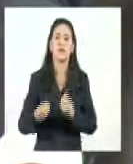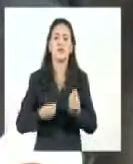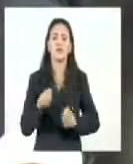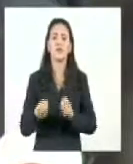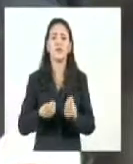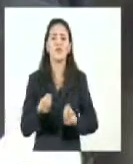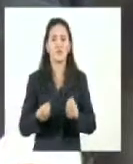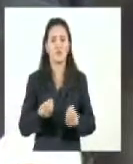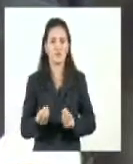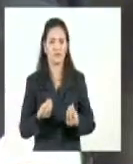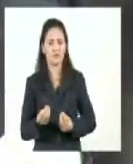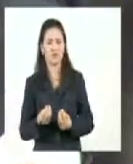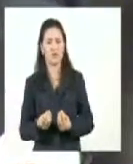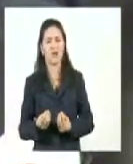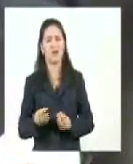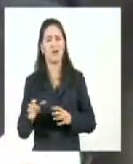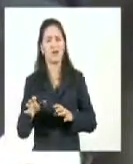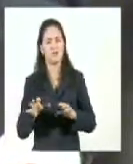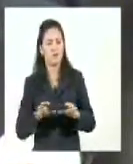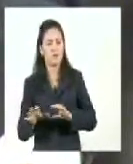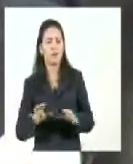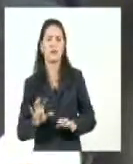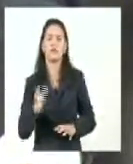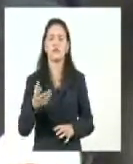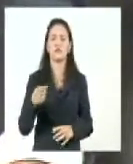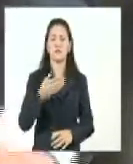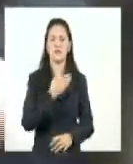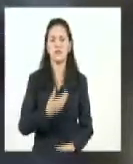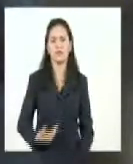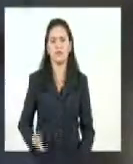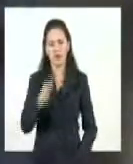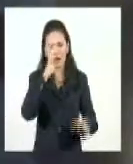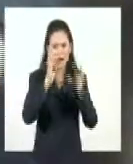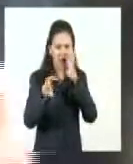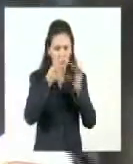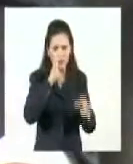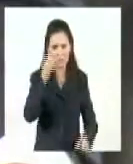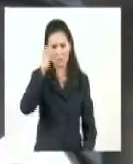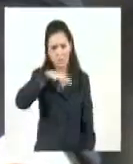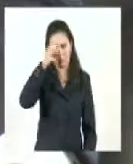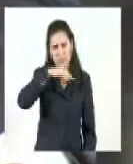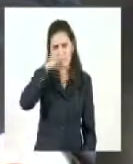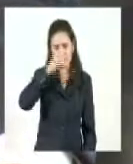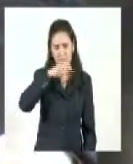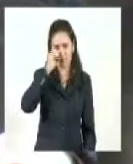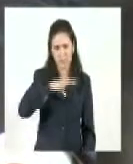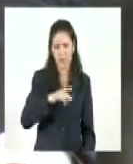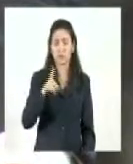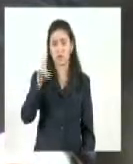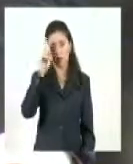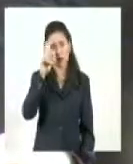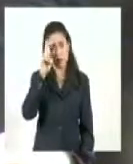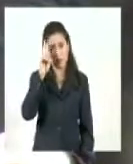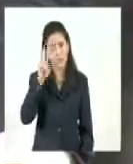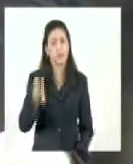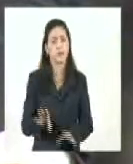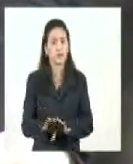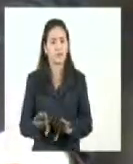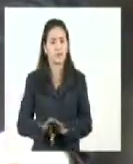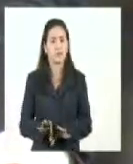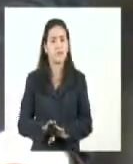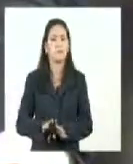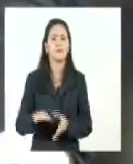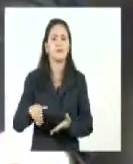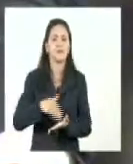a imprensa de um modo geral. Ataques agressivos e grosseiros. Eu queria só para Vossa Excelência não esquecer também desse posicionamento do